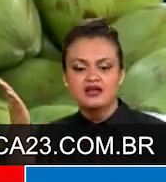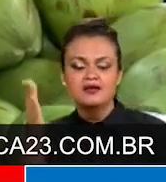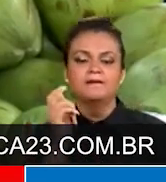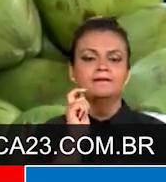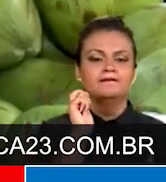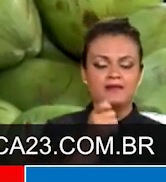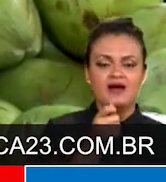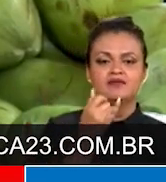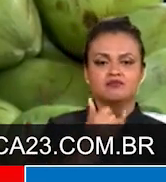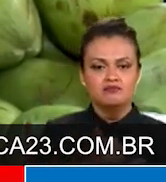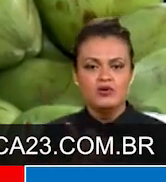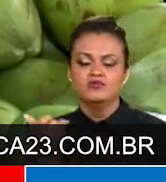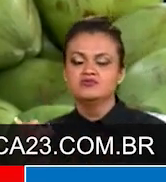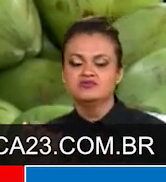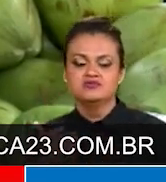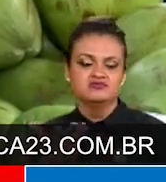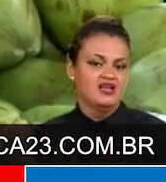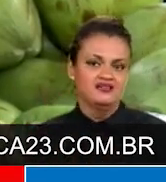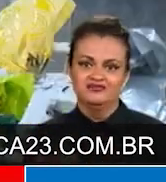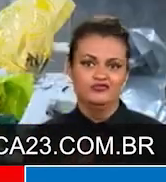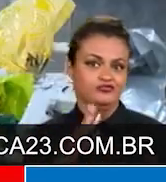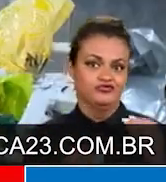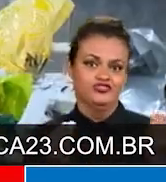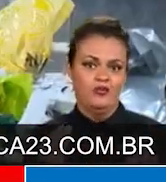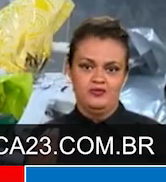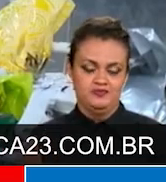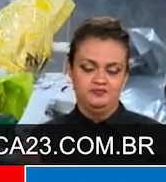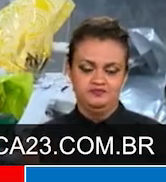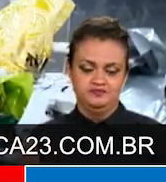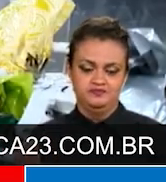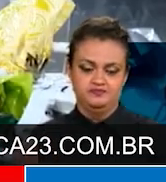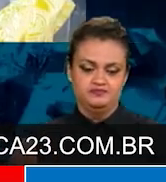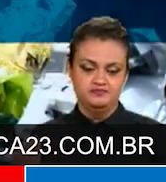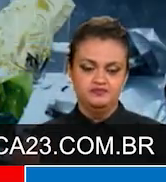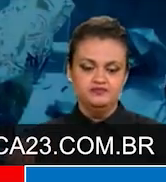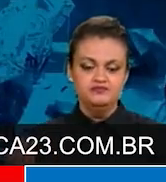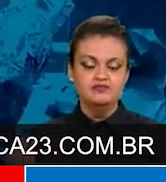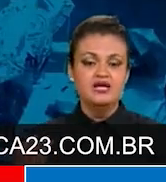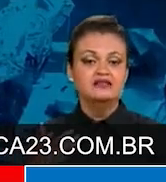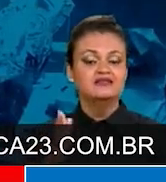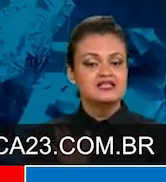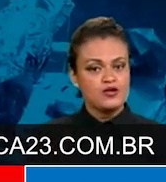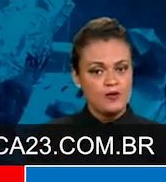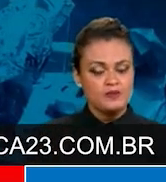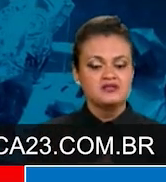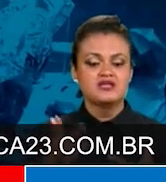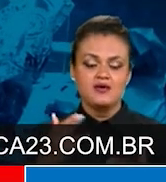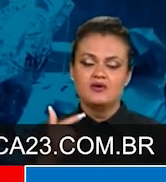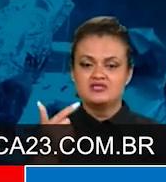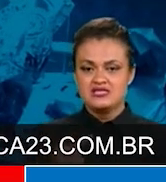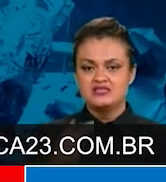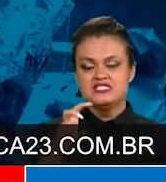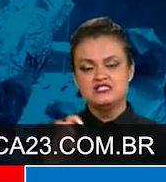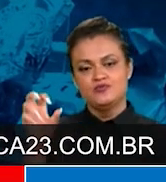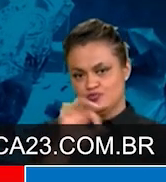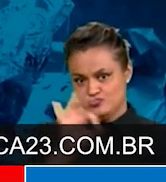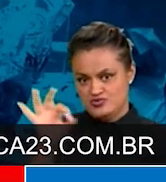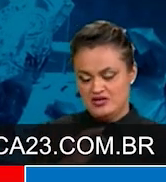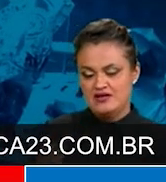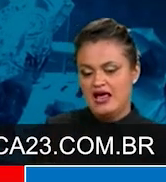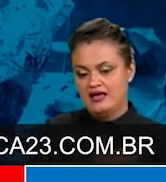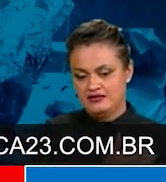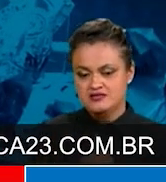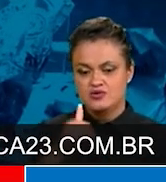paga imposto. Não tem como correr dele. Além dessa cobrança sobre o consumo, que representa 75% da